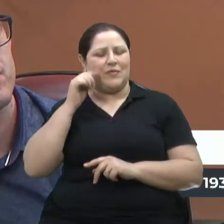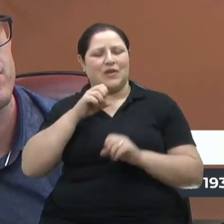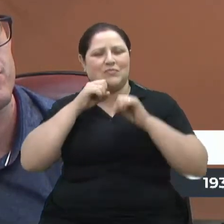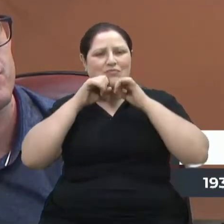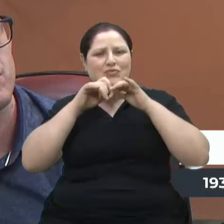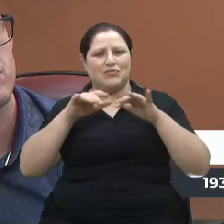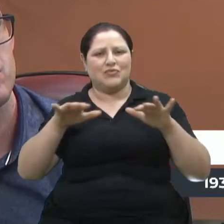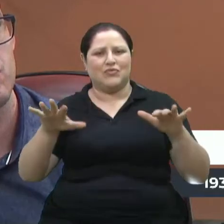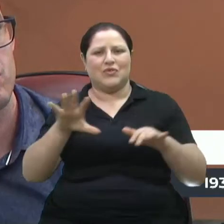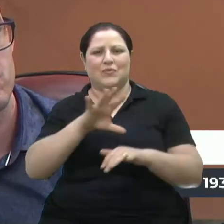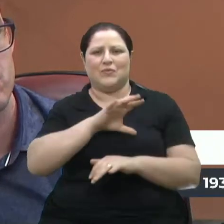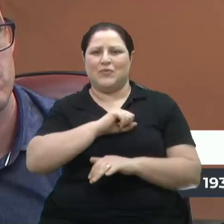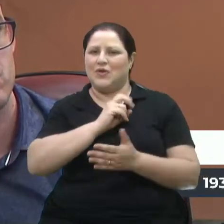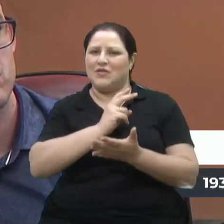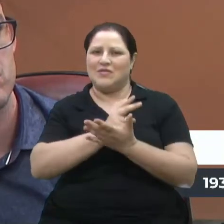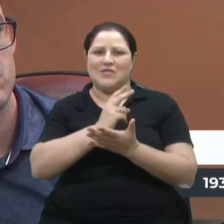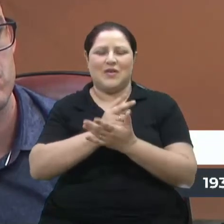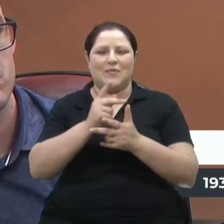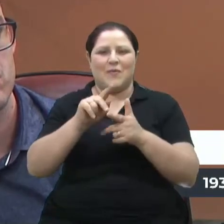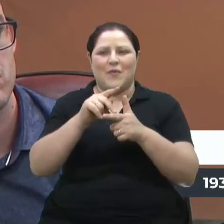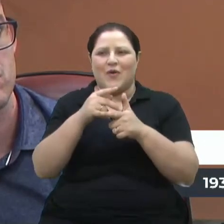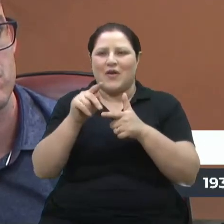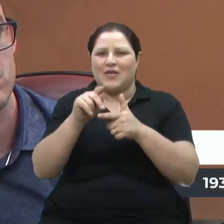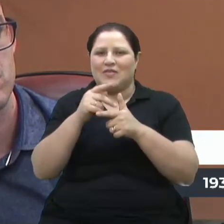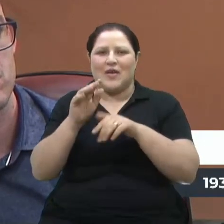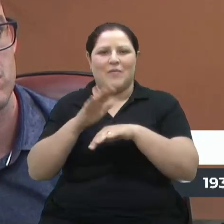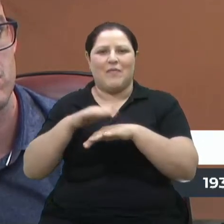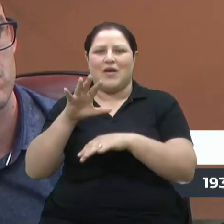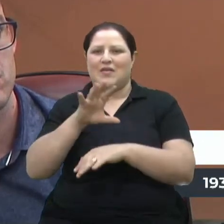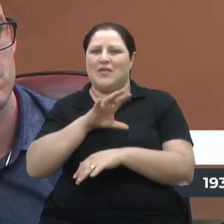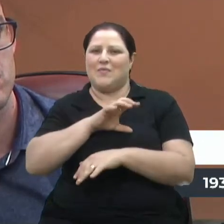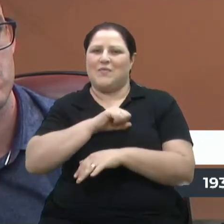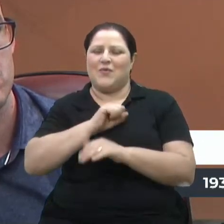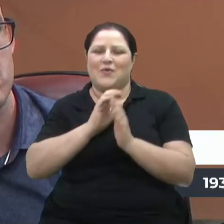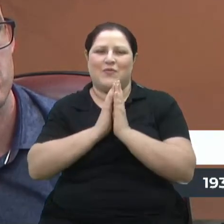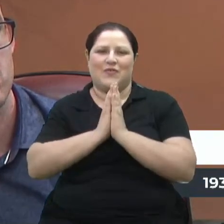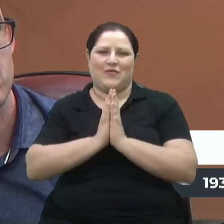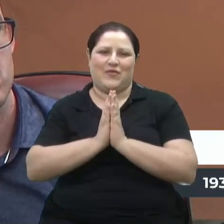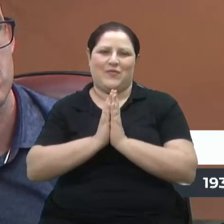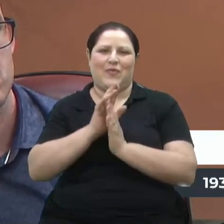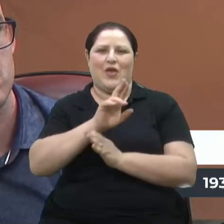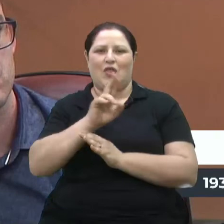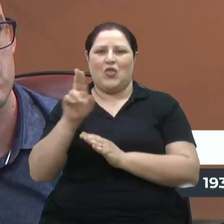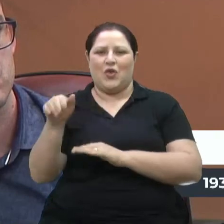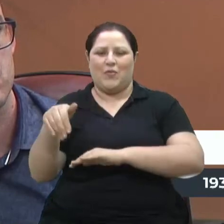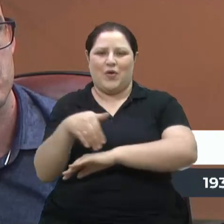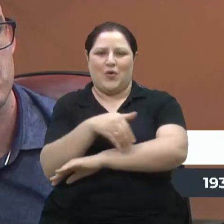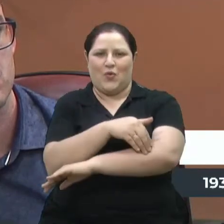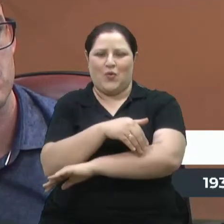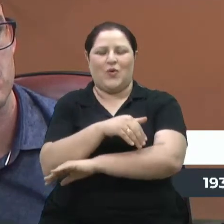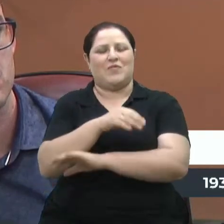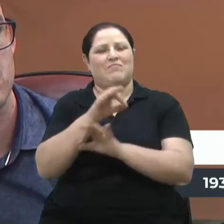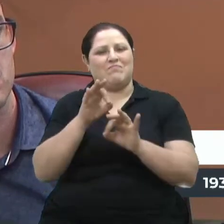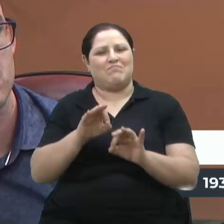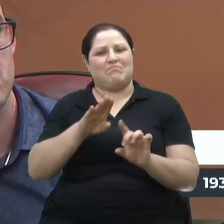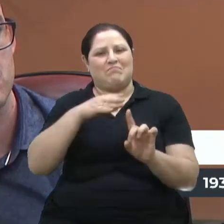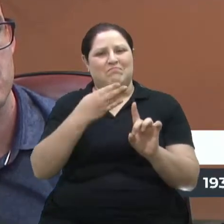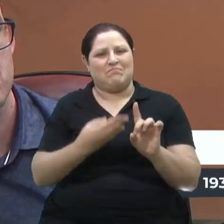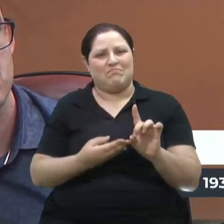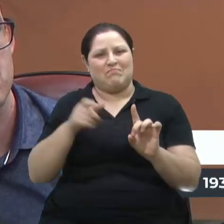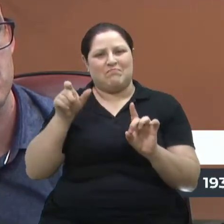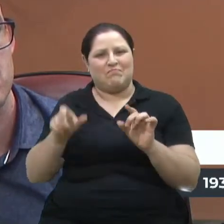e sempre podia, em suas poesias, mais amor, por favor. Portanto, a denominação desta via pública é uma justa homenagem a este